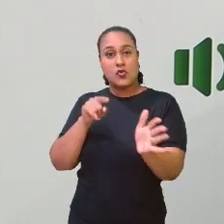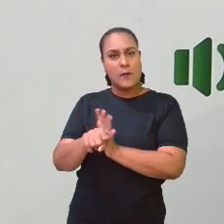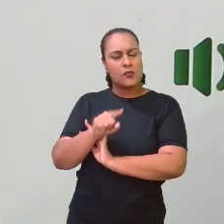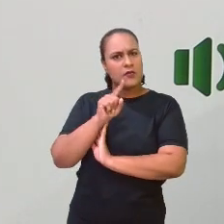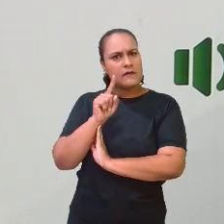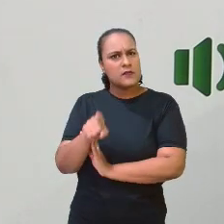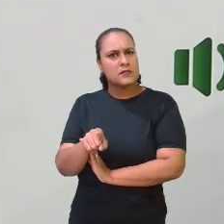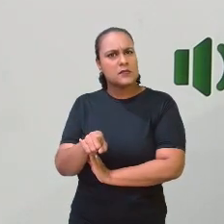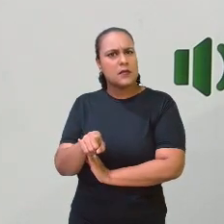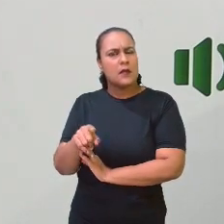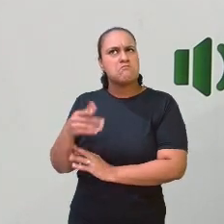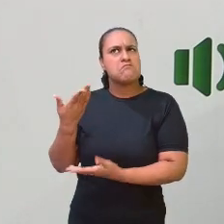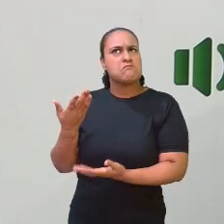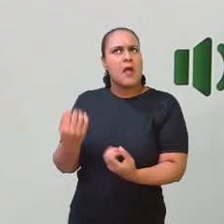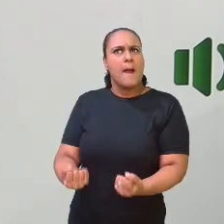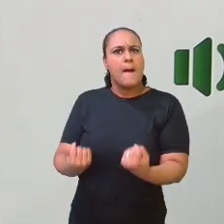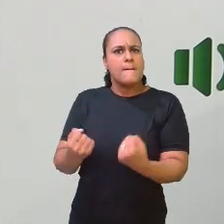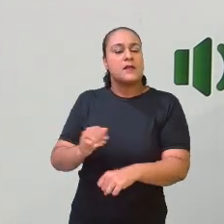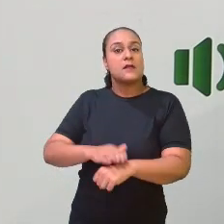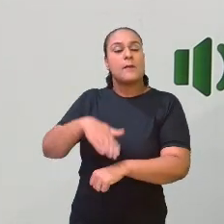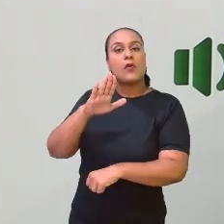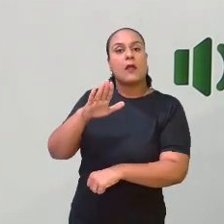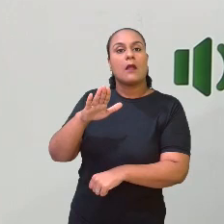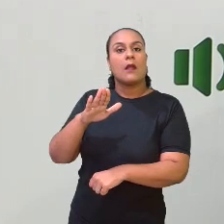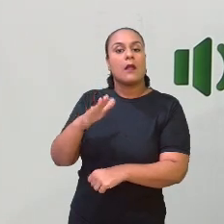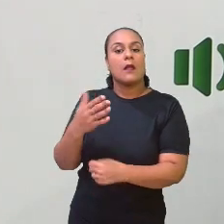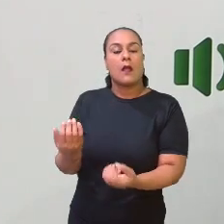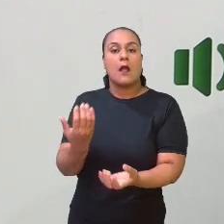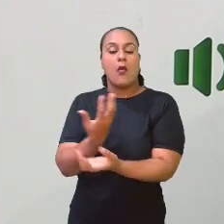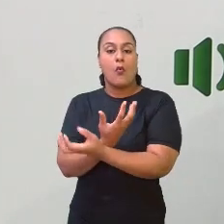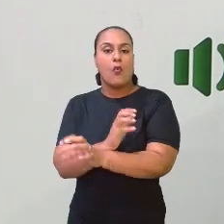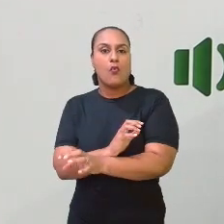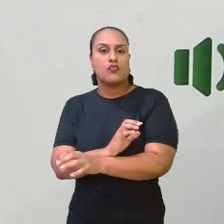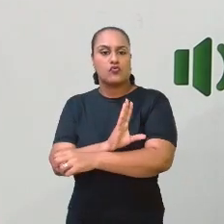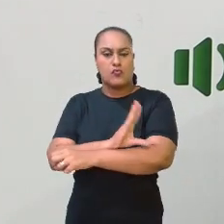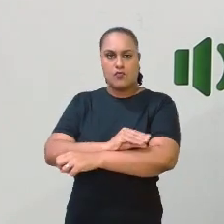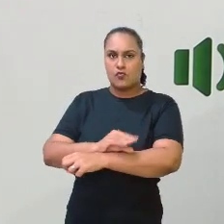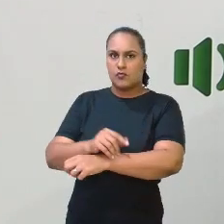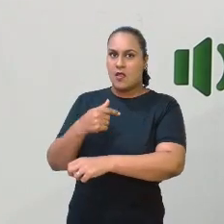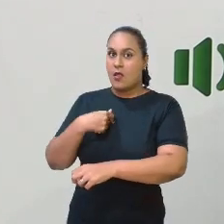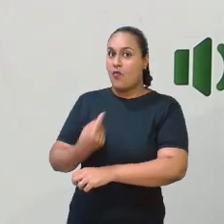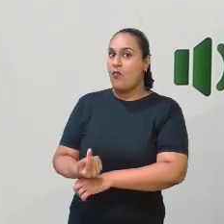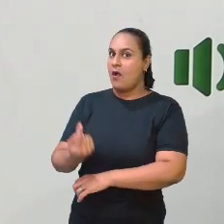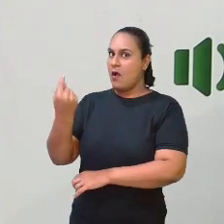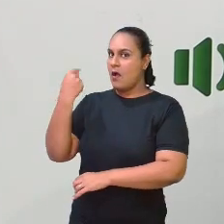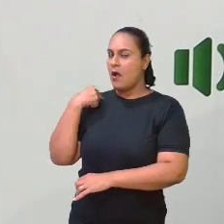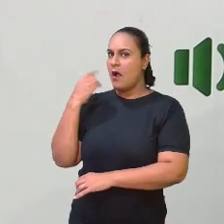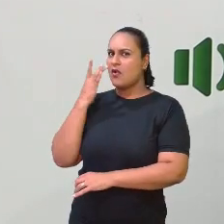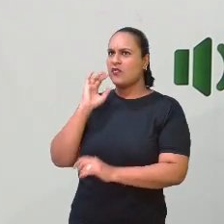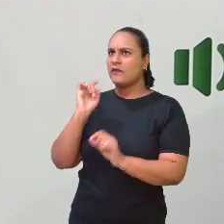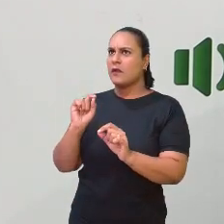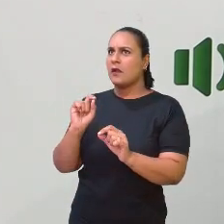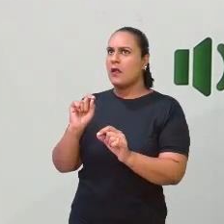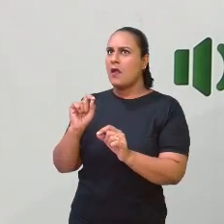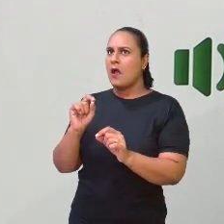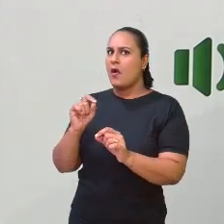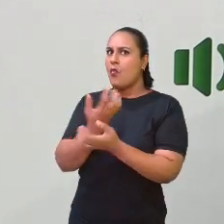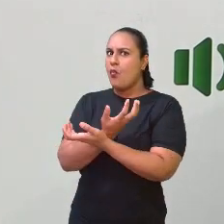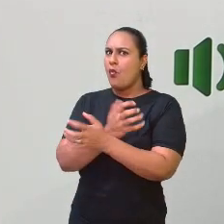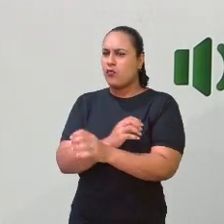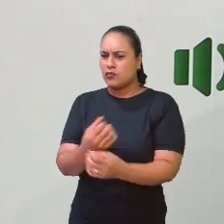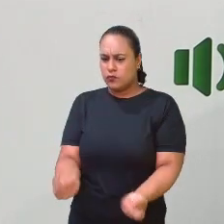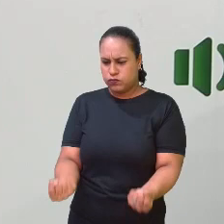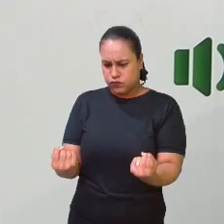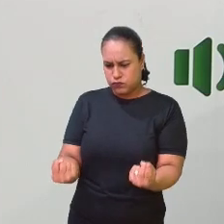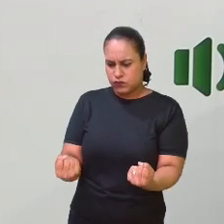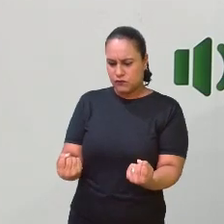perguntasse o que é mais pesado, osso ou músculo? Eu antes achava que os ossos eram mais pesados.